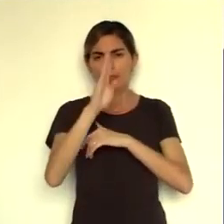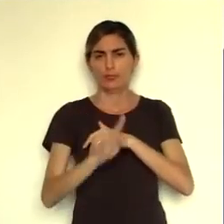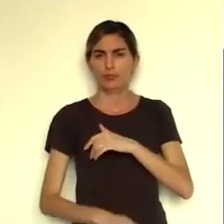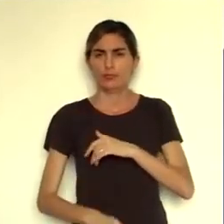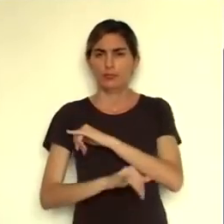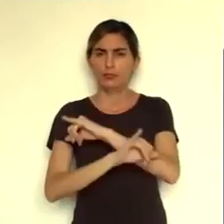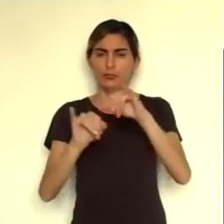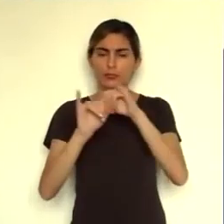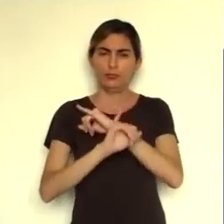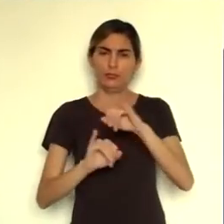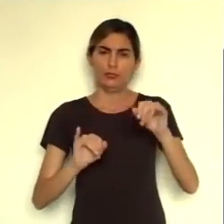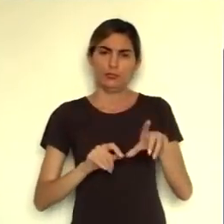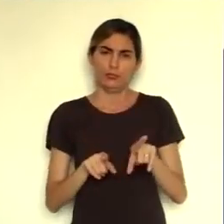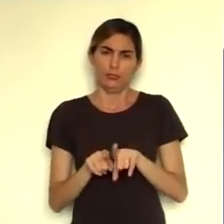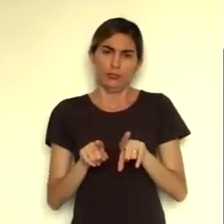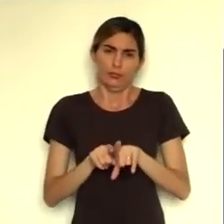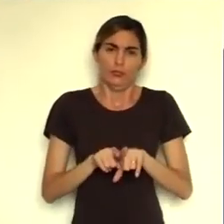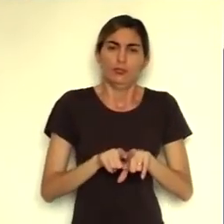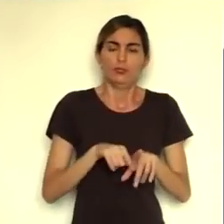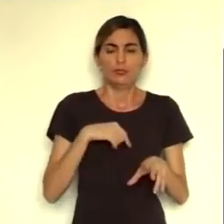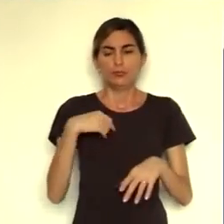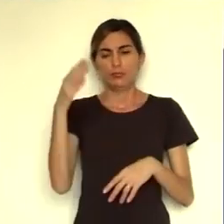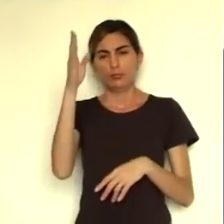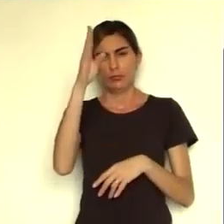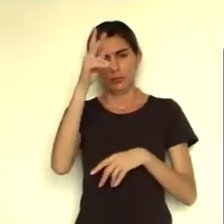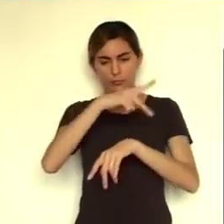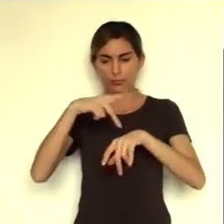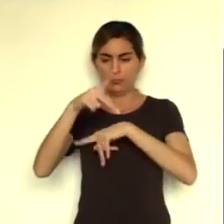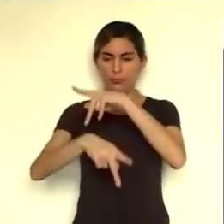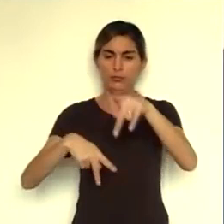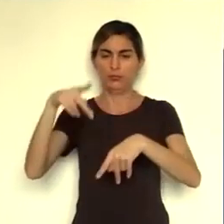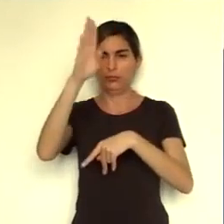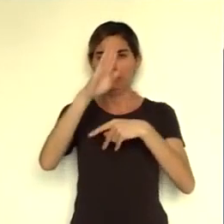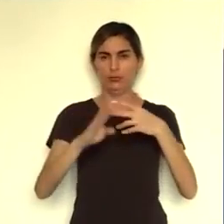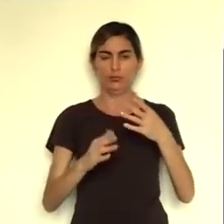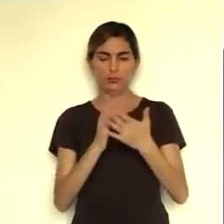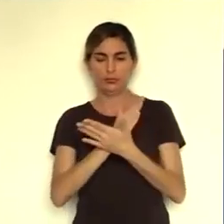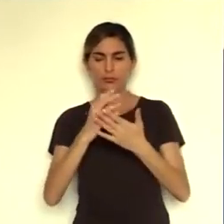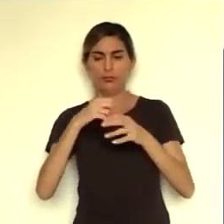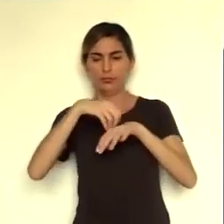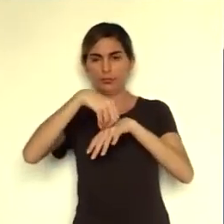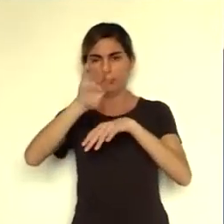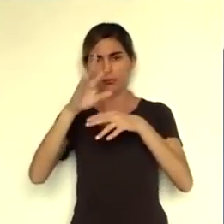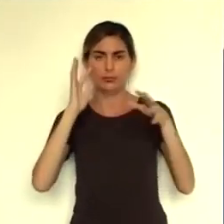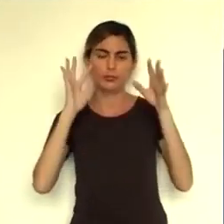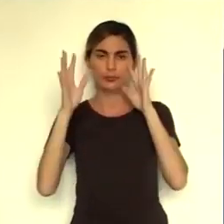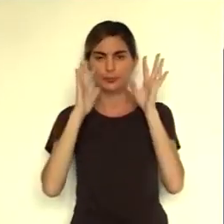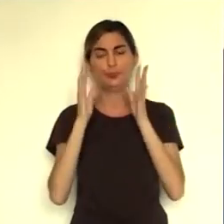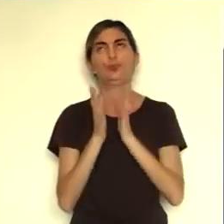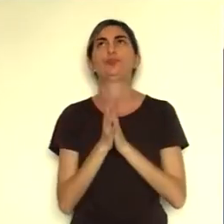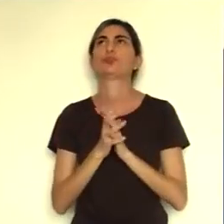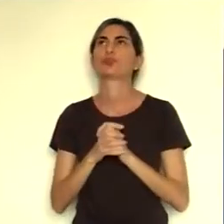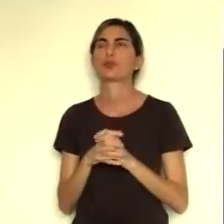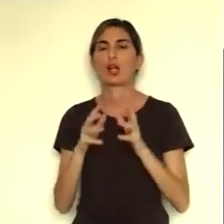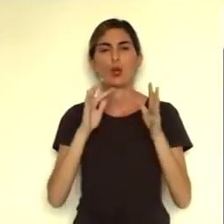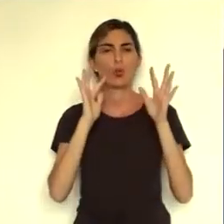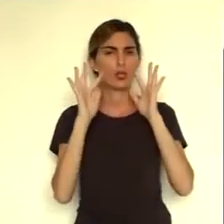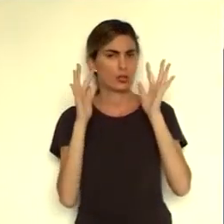na composição e formação do povo brasileiro. E aí a gente vai destacar algumas, fazendo algumas reflexões e algumas